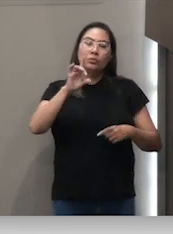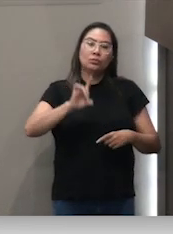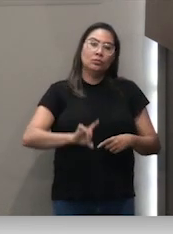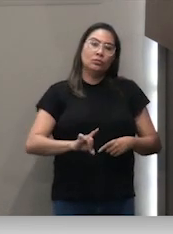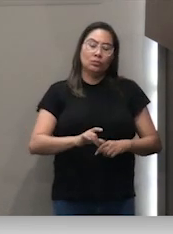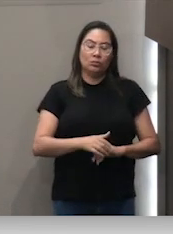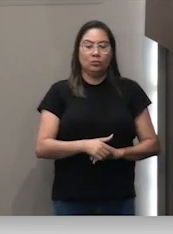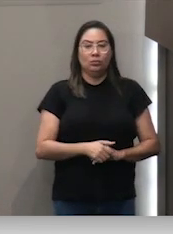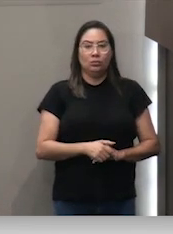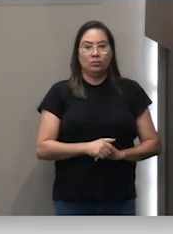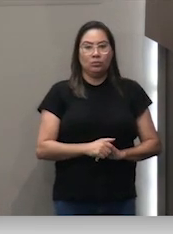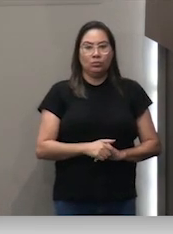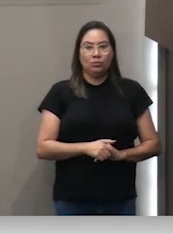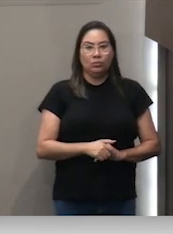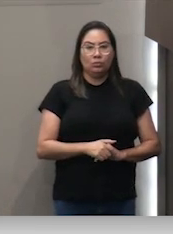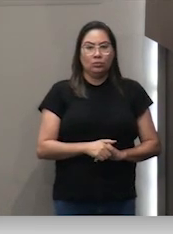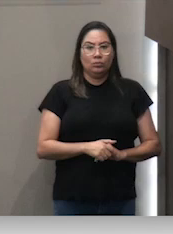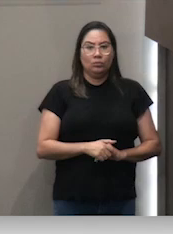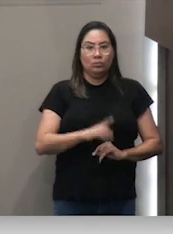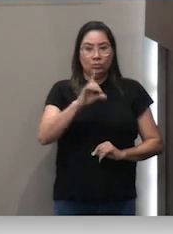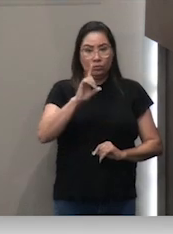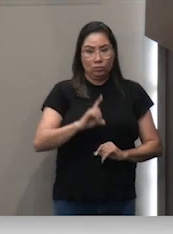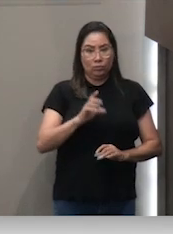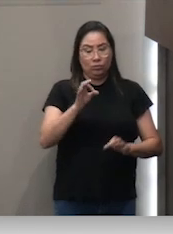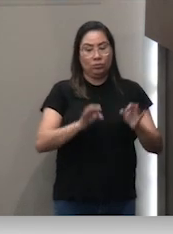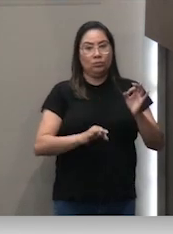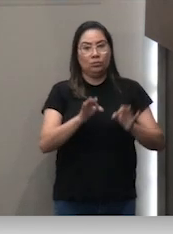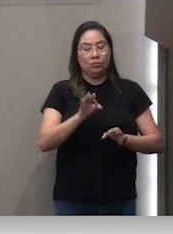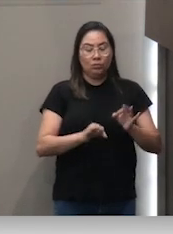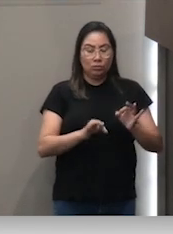direitos. O direito à justiça,